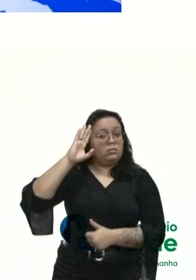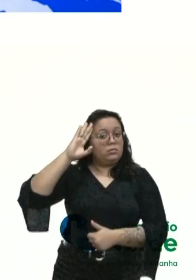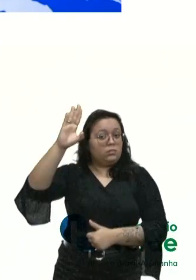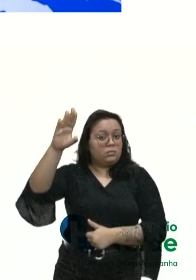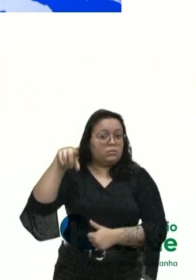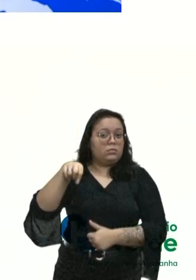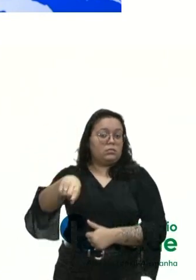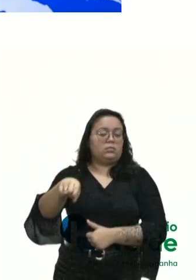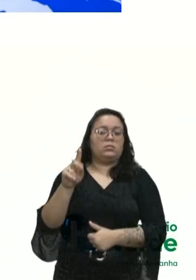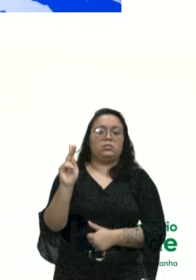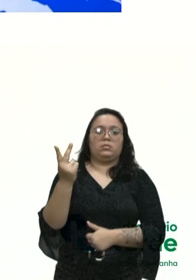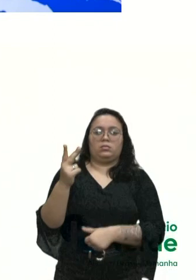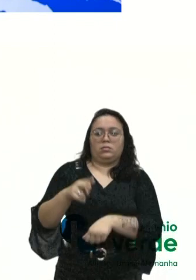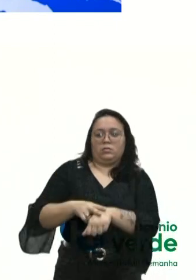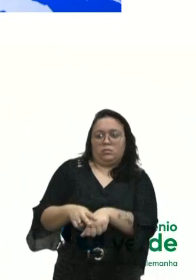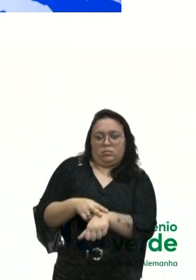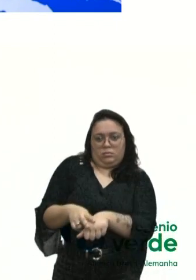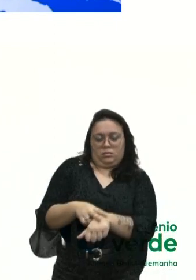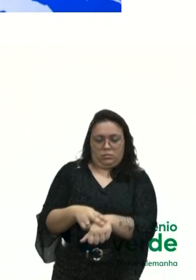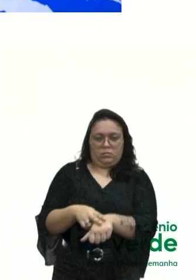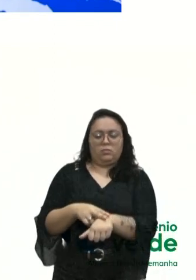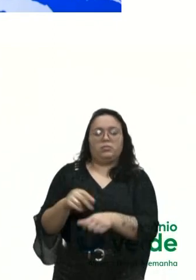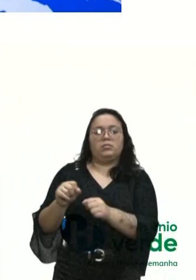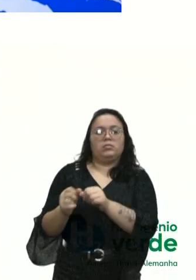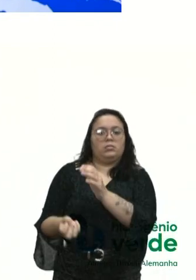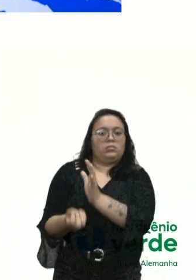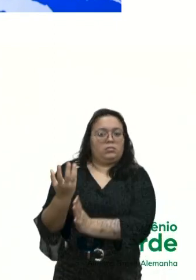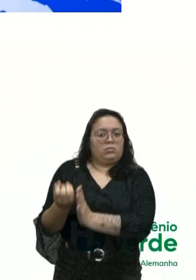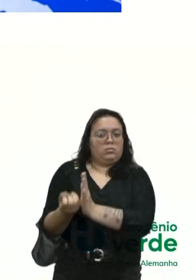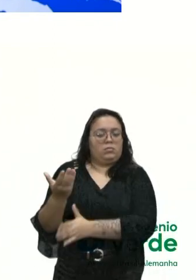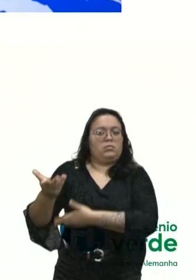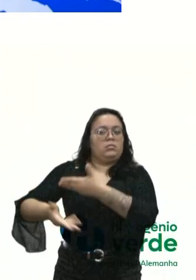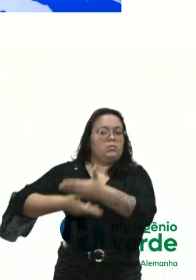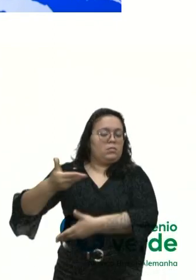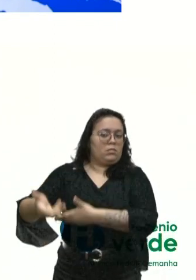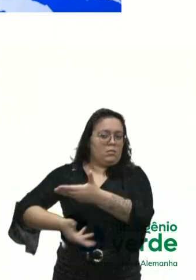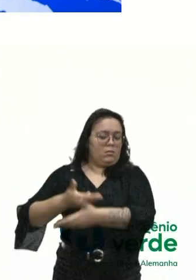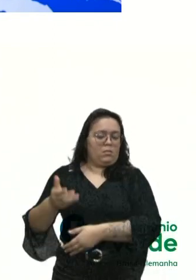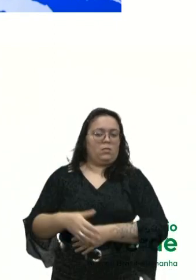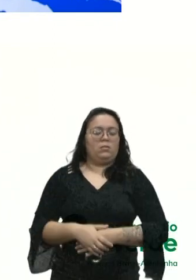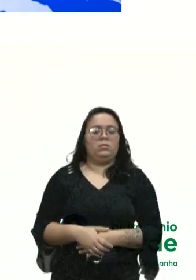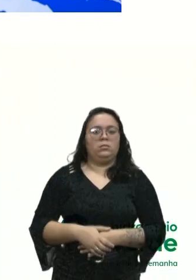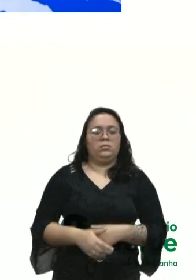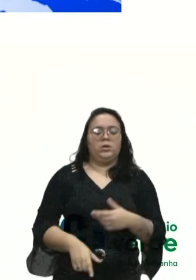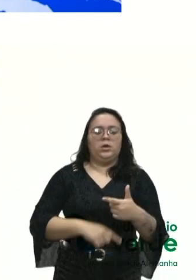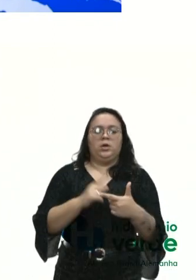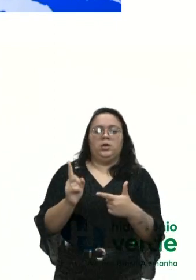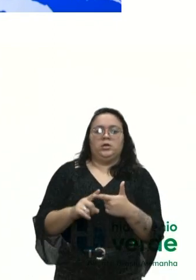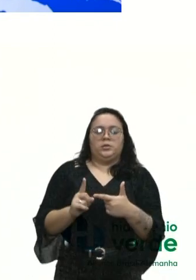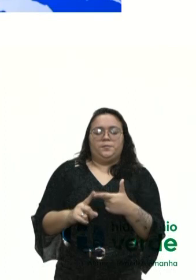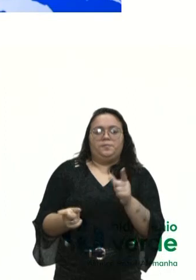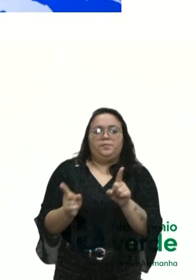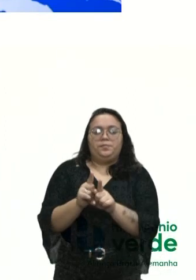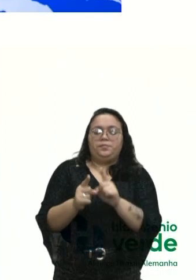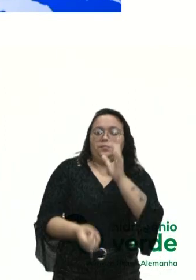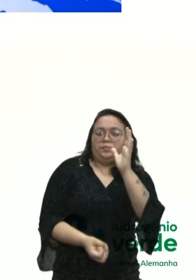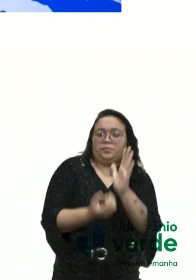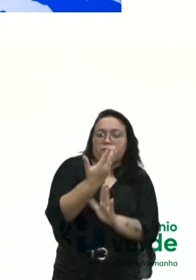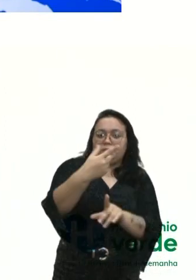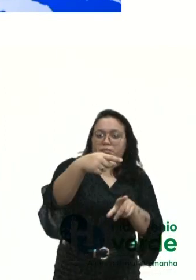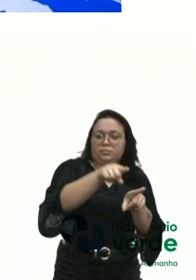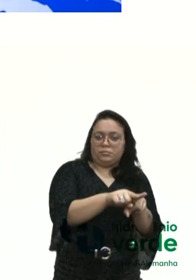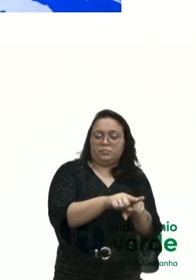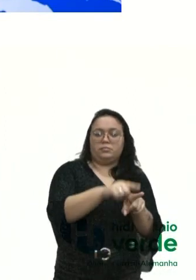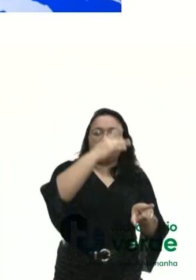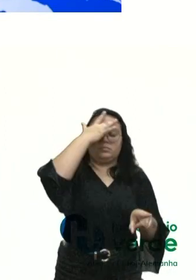hidrogênio verde, para esse backbone, para criar isso, a criação de parceiras energéticas,